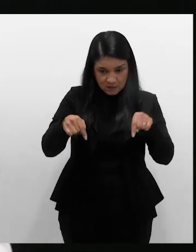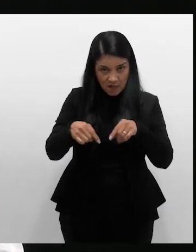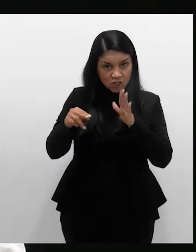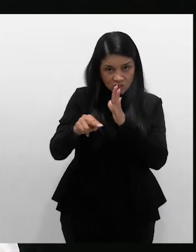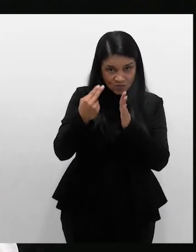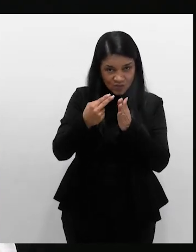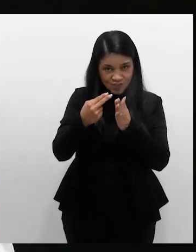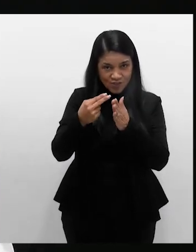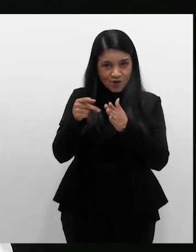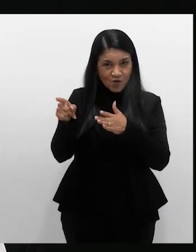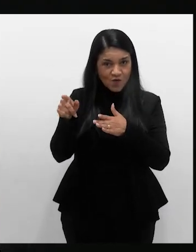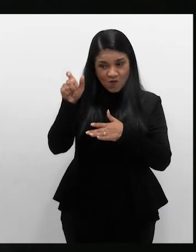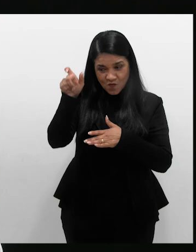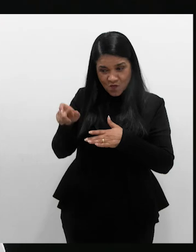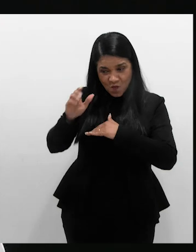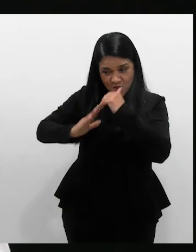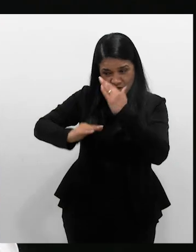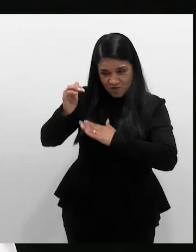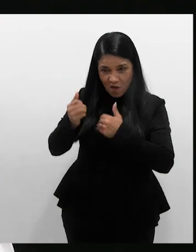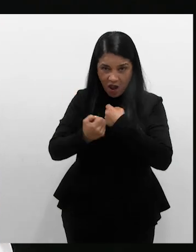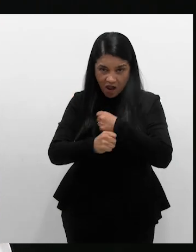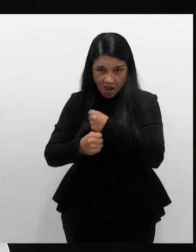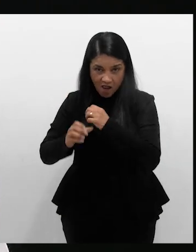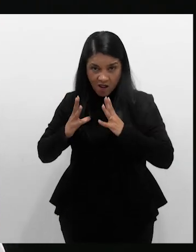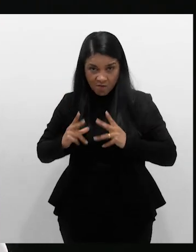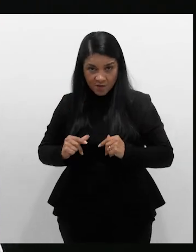centro cirúrgico e deixaria o